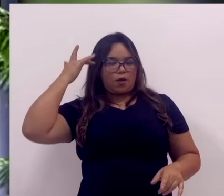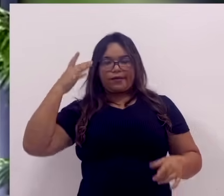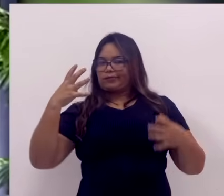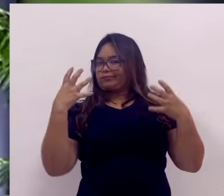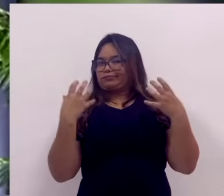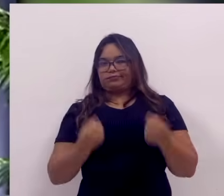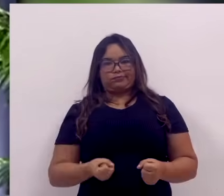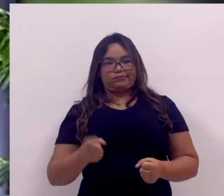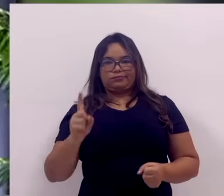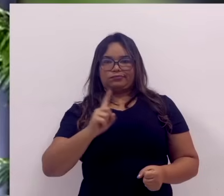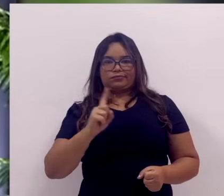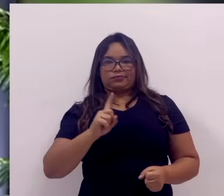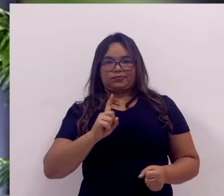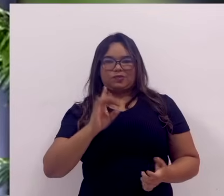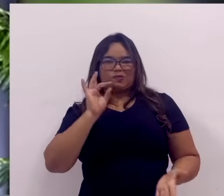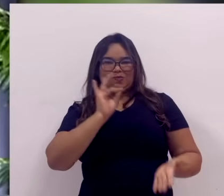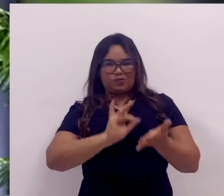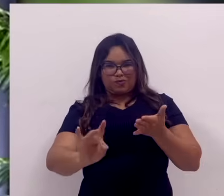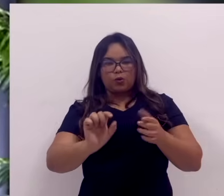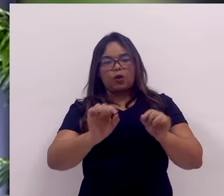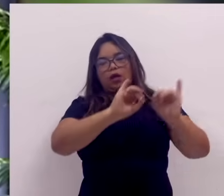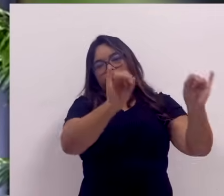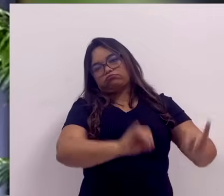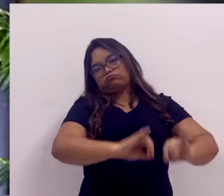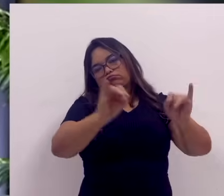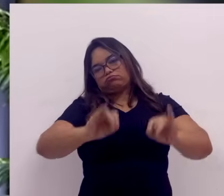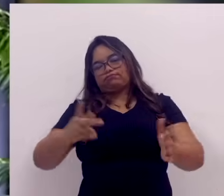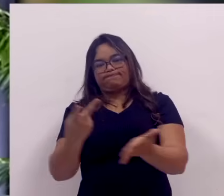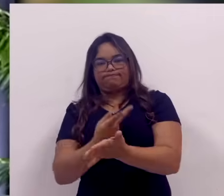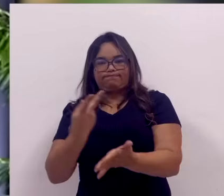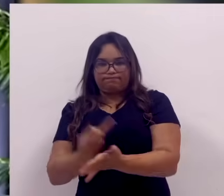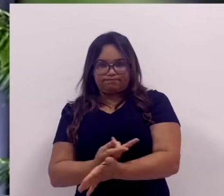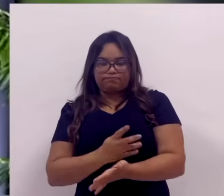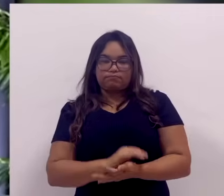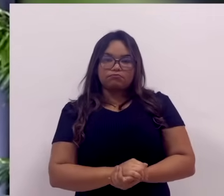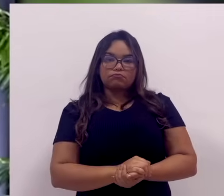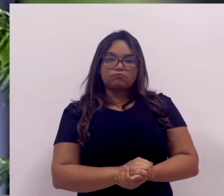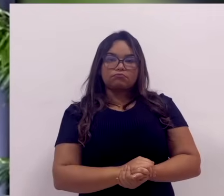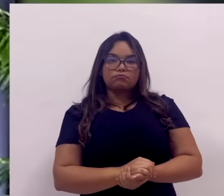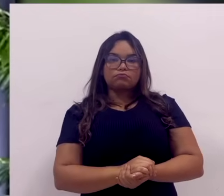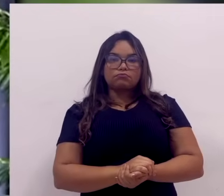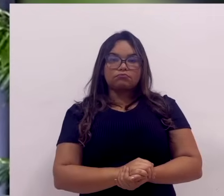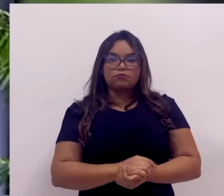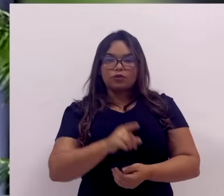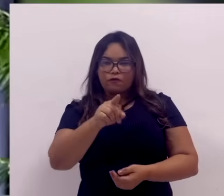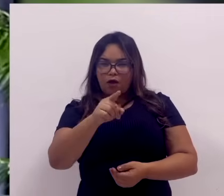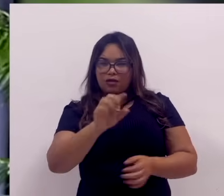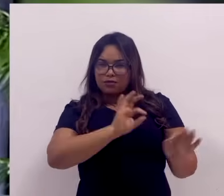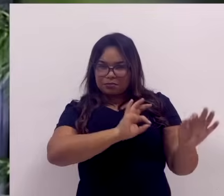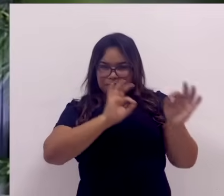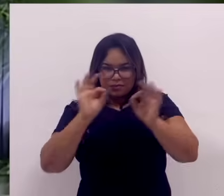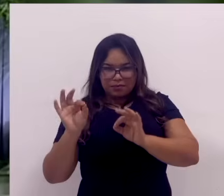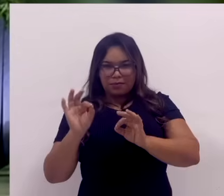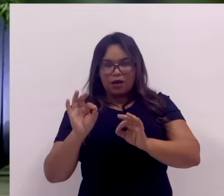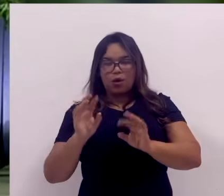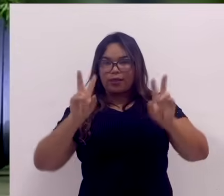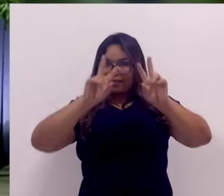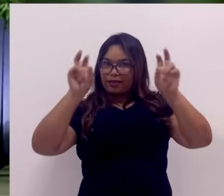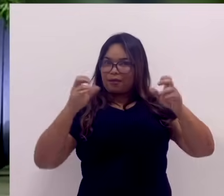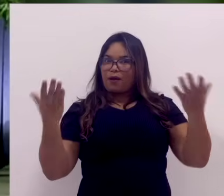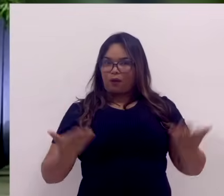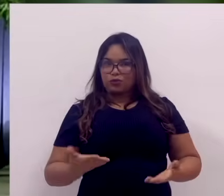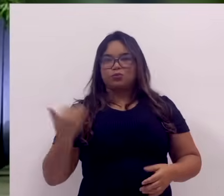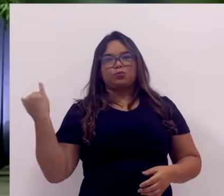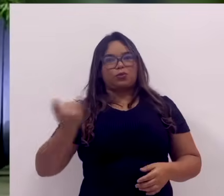Será que conseguimos entender claramente este ponto hoje? Porque vamos falar de certos assuntos bem importantes. E eu não quero